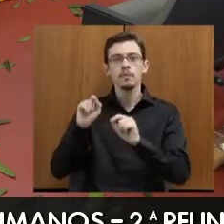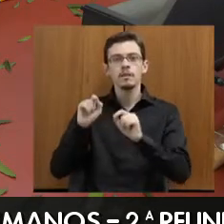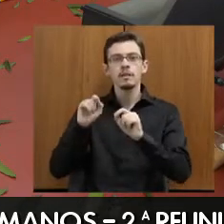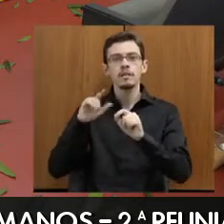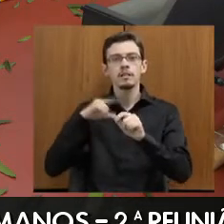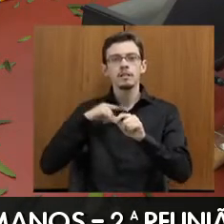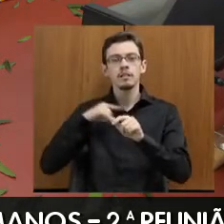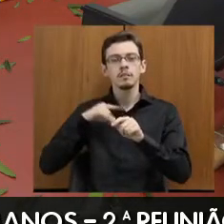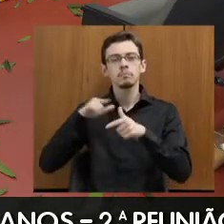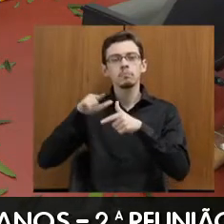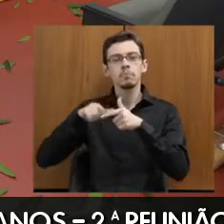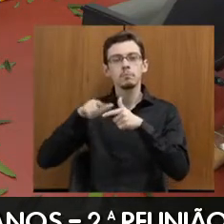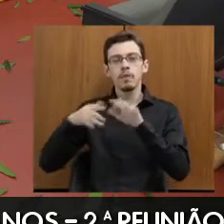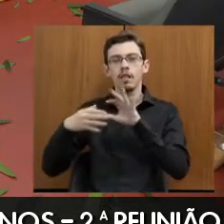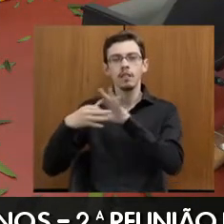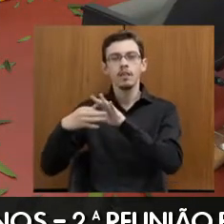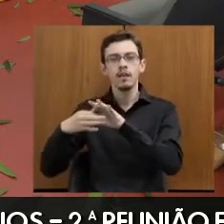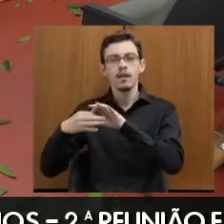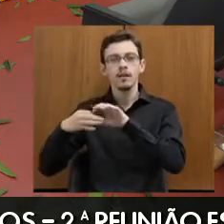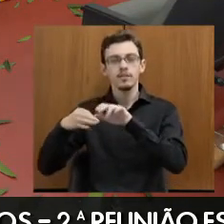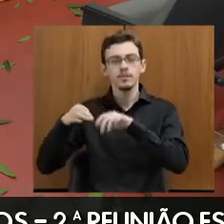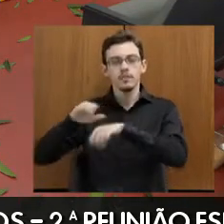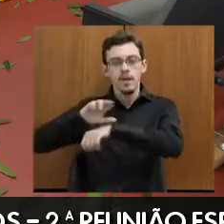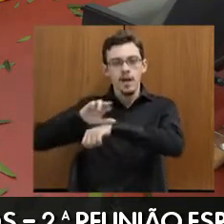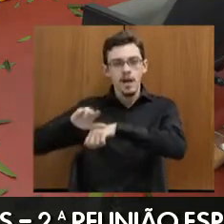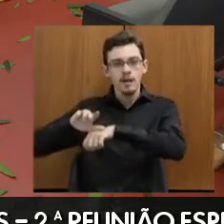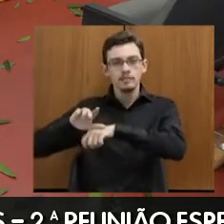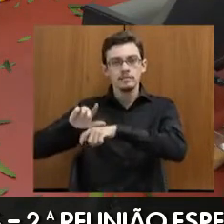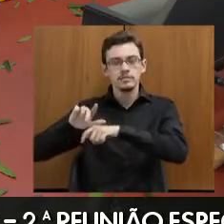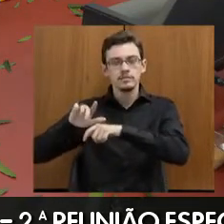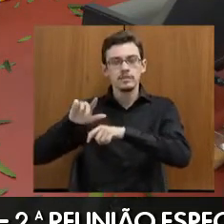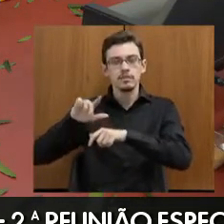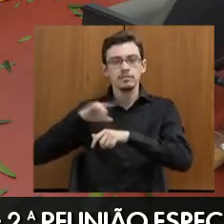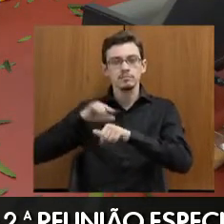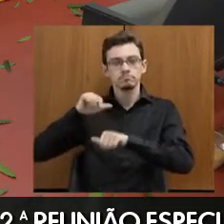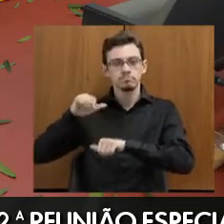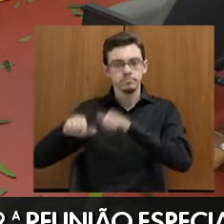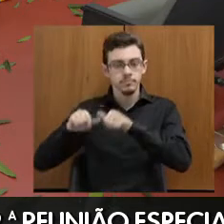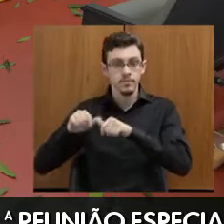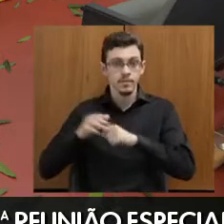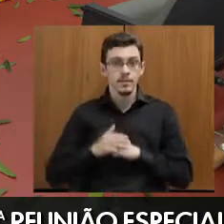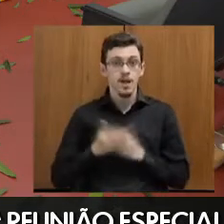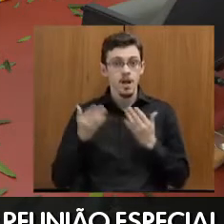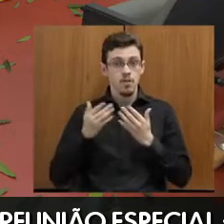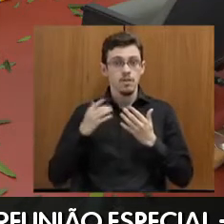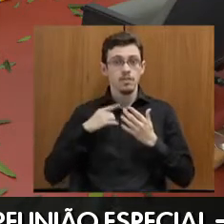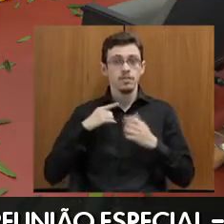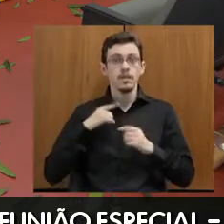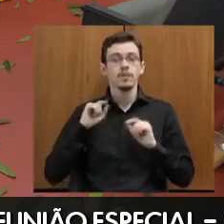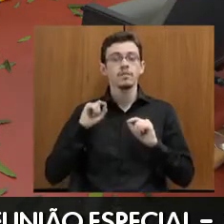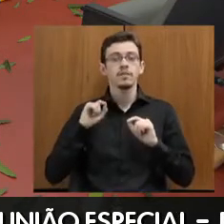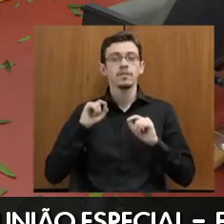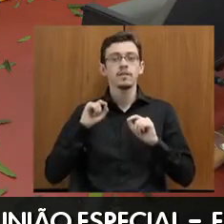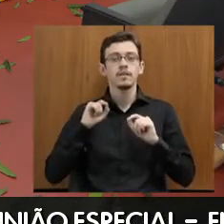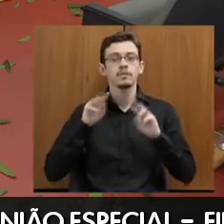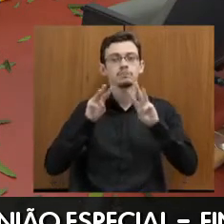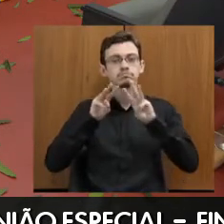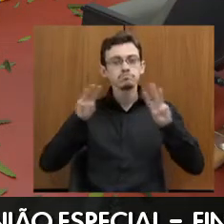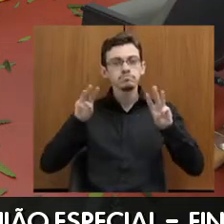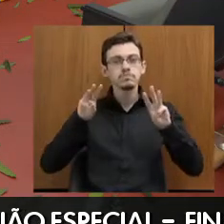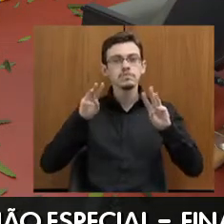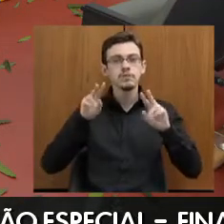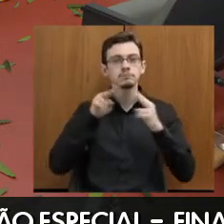raciais no estado esta reunião está sendo transmitido ao vivo pelo Portal da assembleia na internet